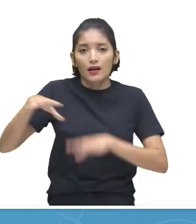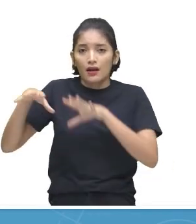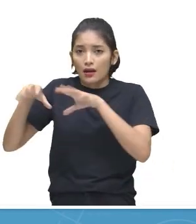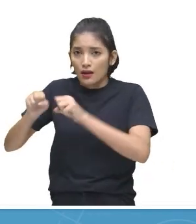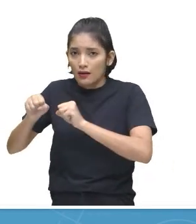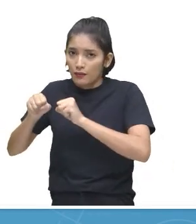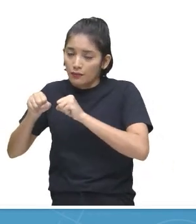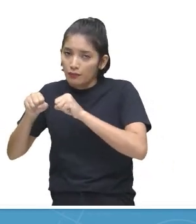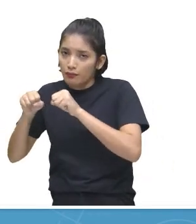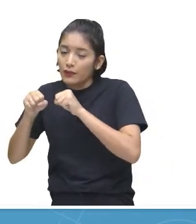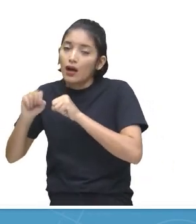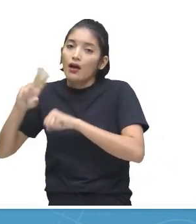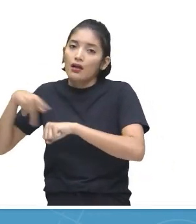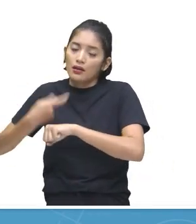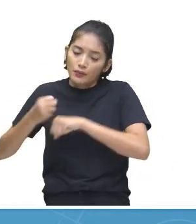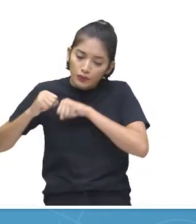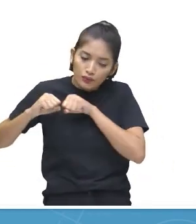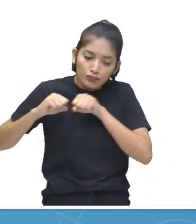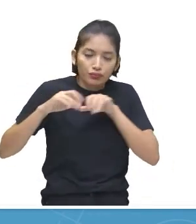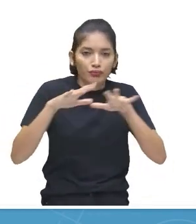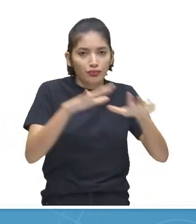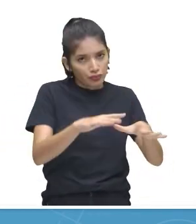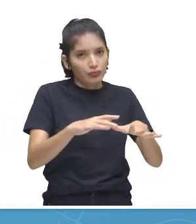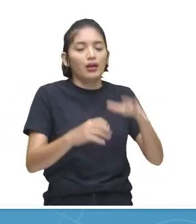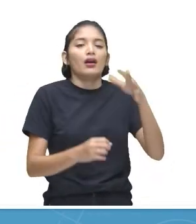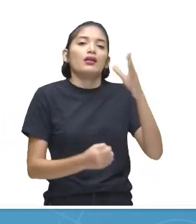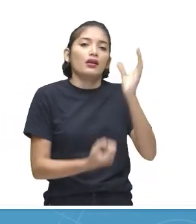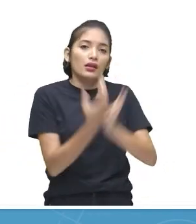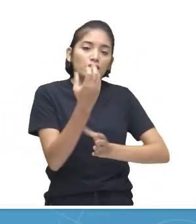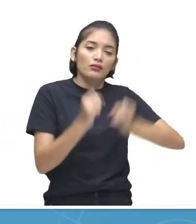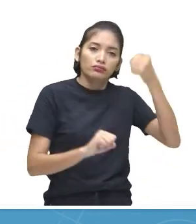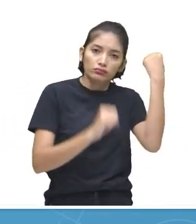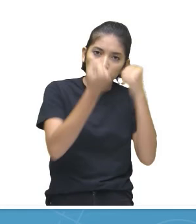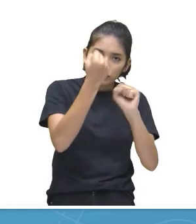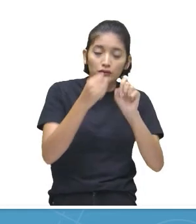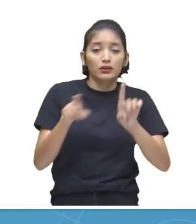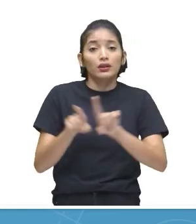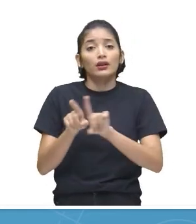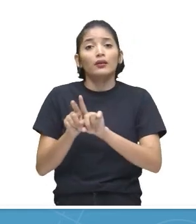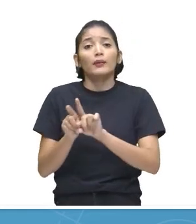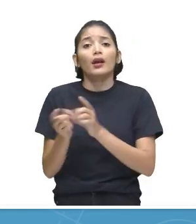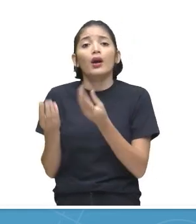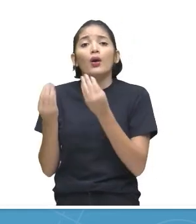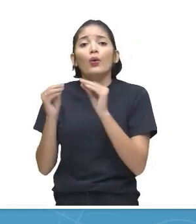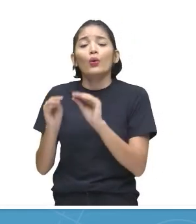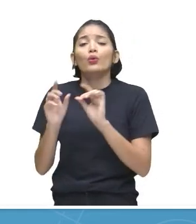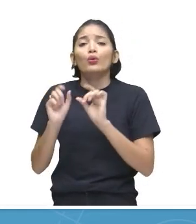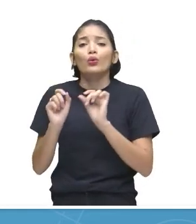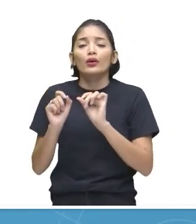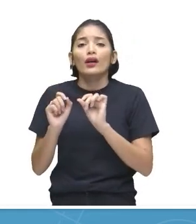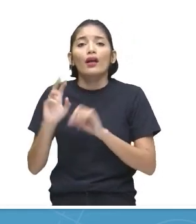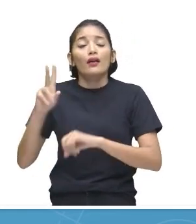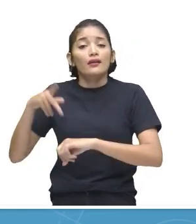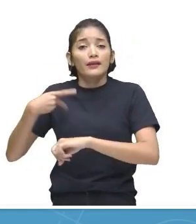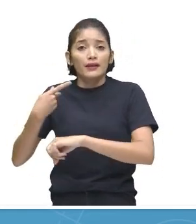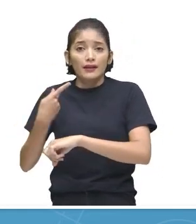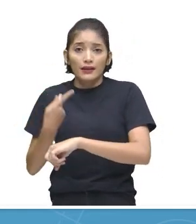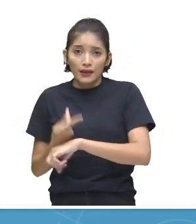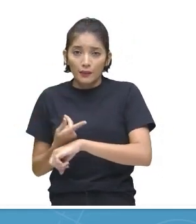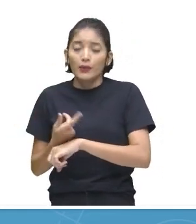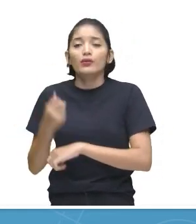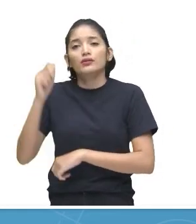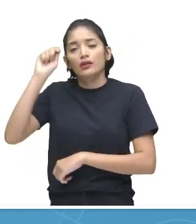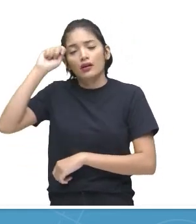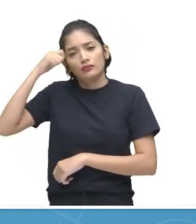um desenvolvimento, para uma produção industrial também vai estar aí. E ele colocou para a gente, no caso, a partilha da